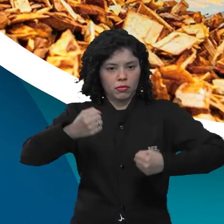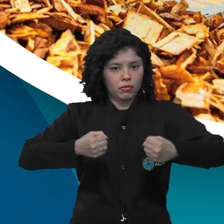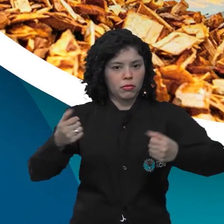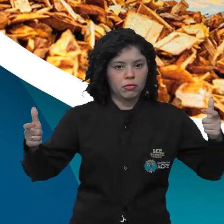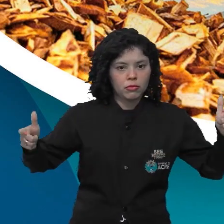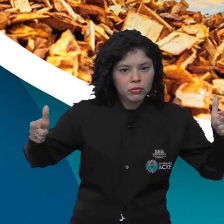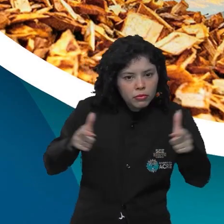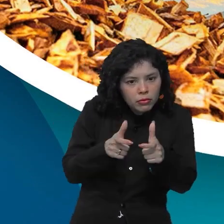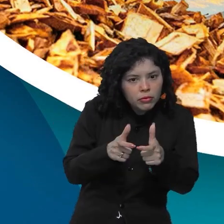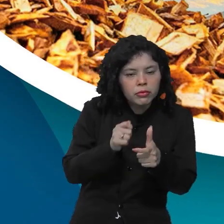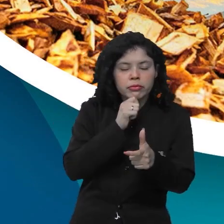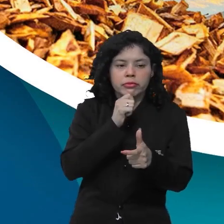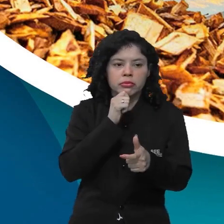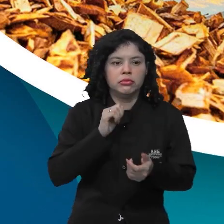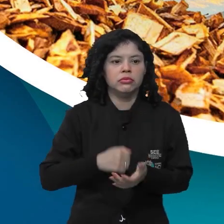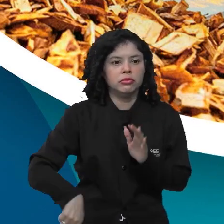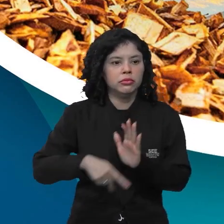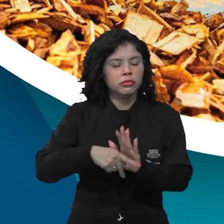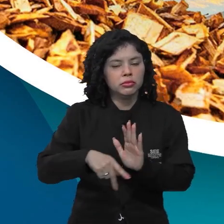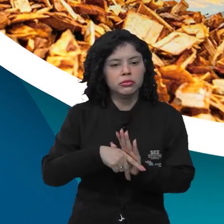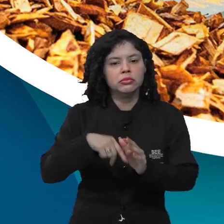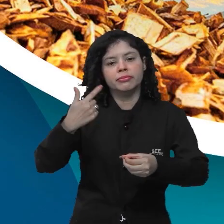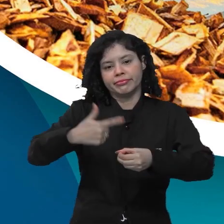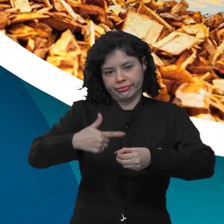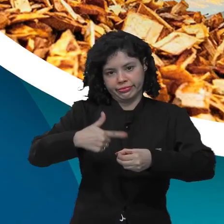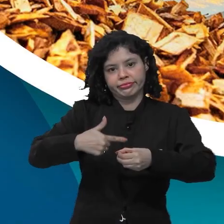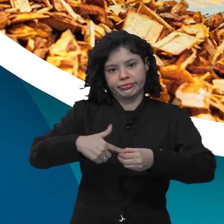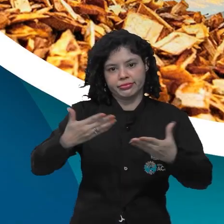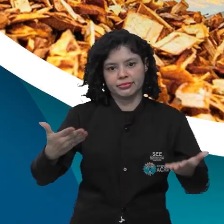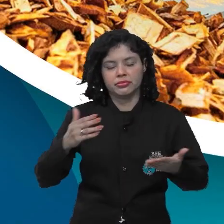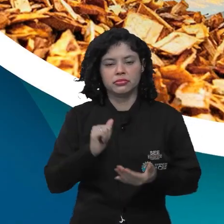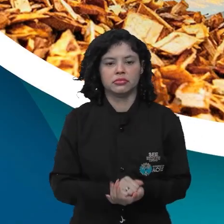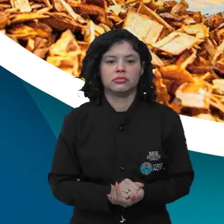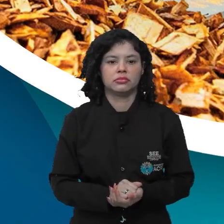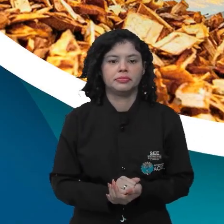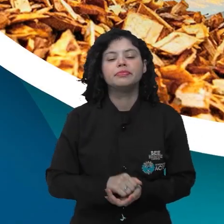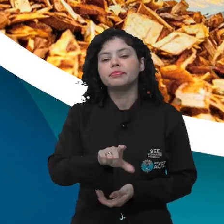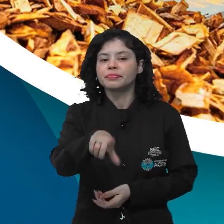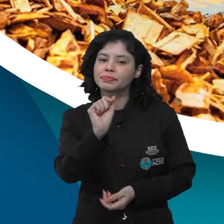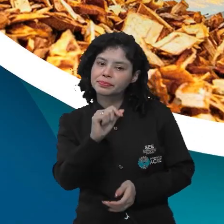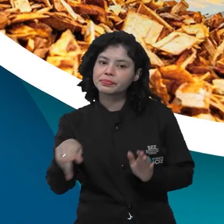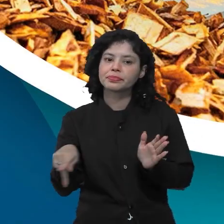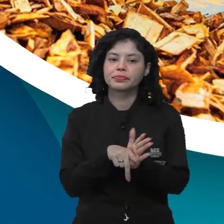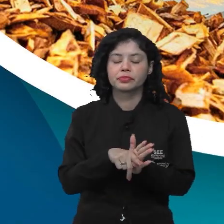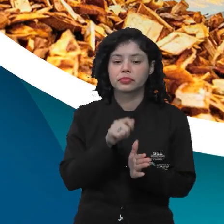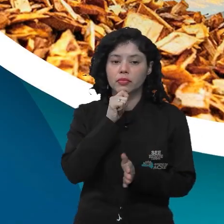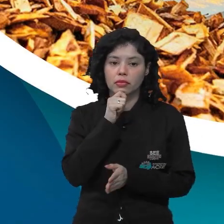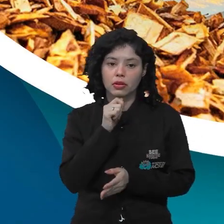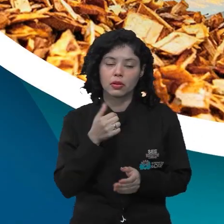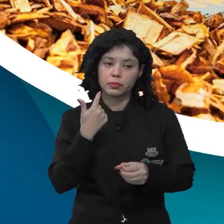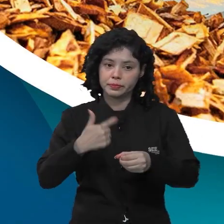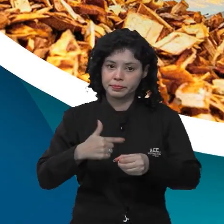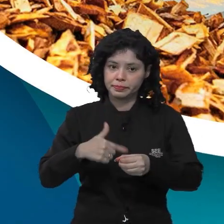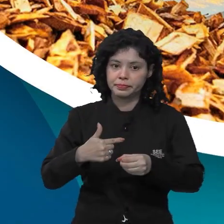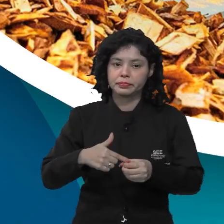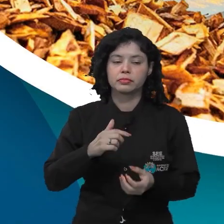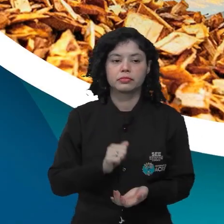ali a reduzir a dependência dos combustíveis fósseis. Então, isso daqui é uma alternativa ali para um